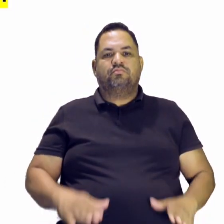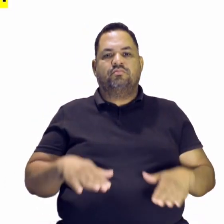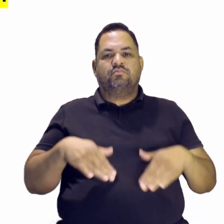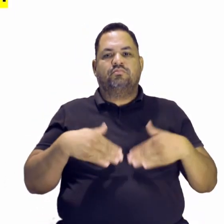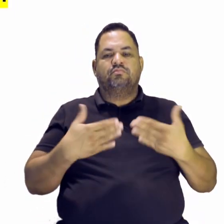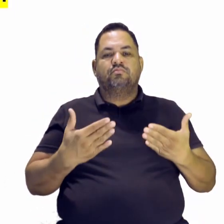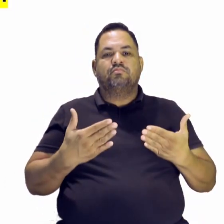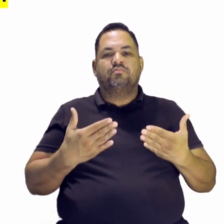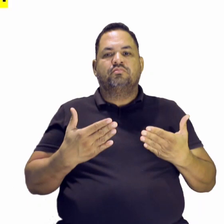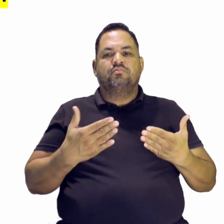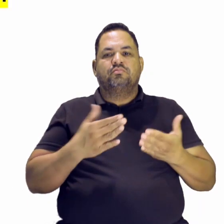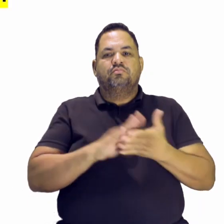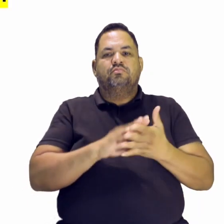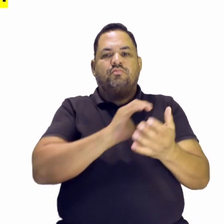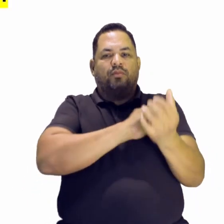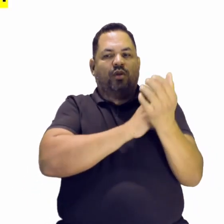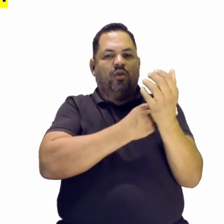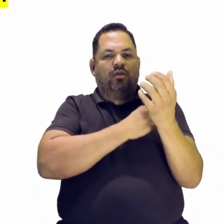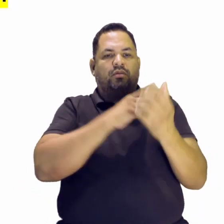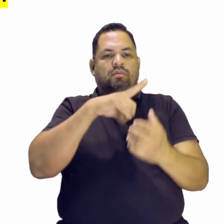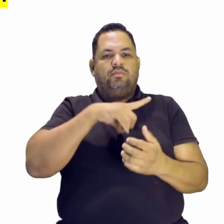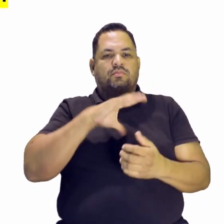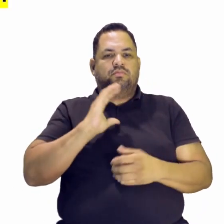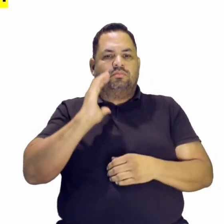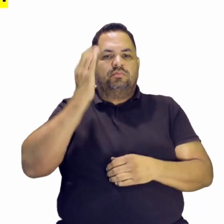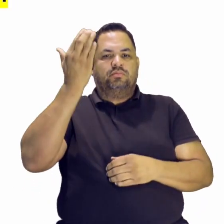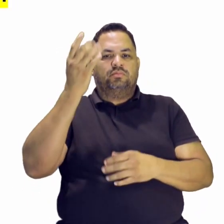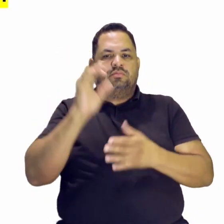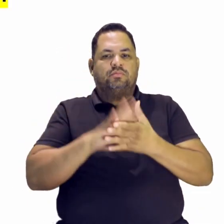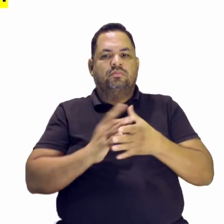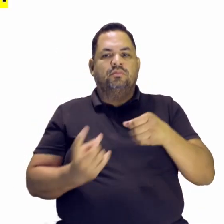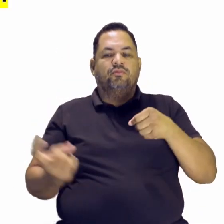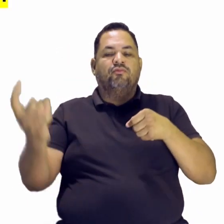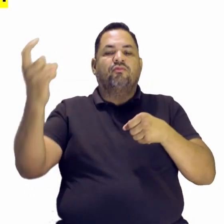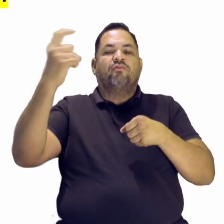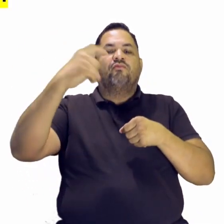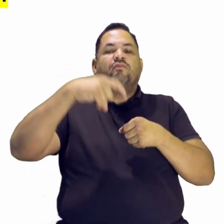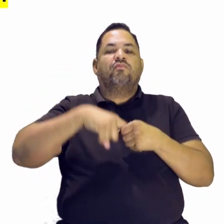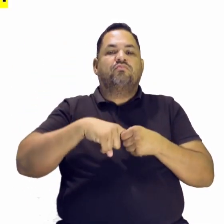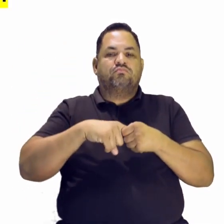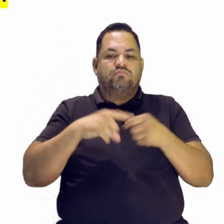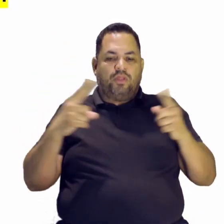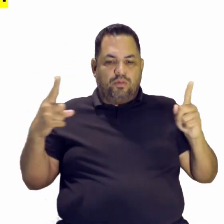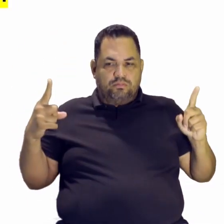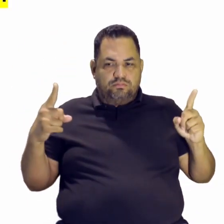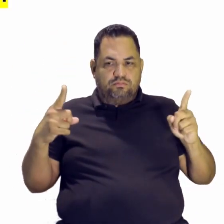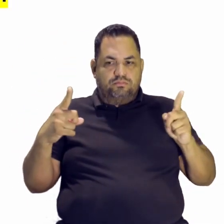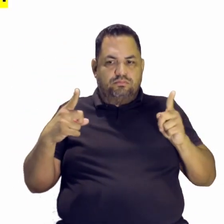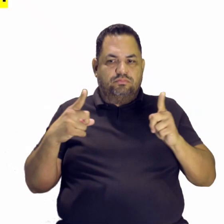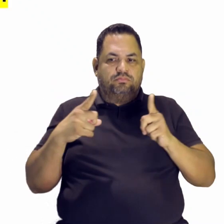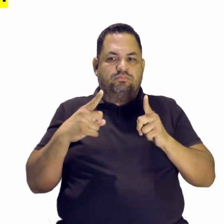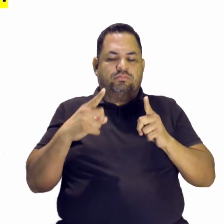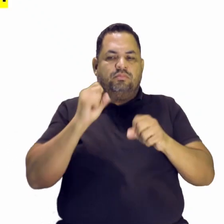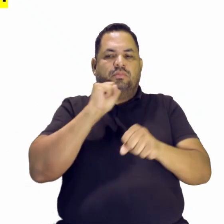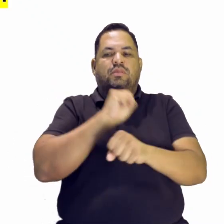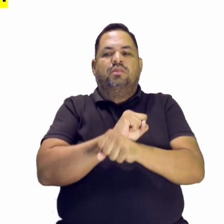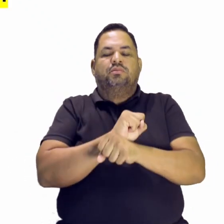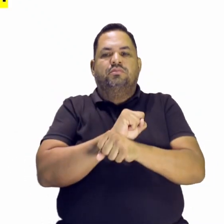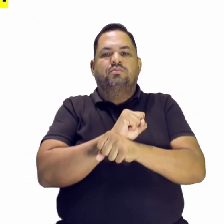que o músculo tem capacidade de voltar ao seu comprimento de repouso.